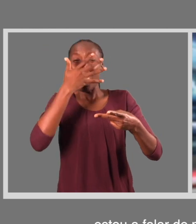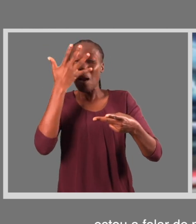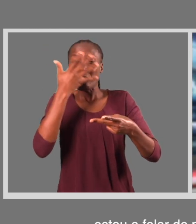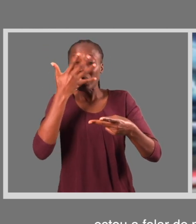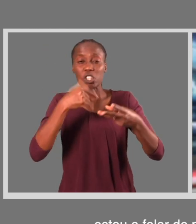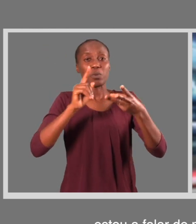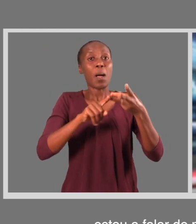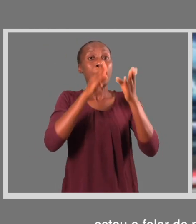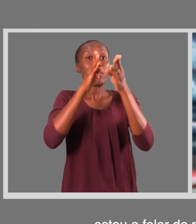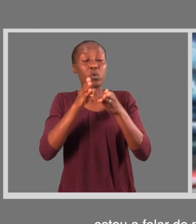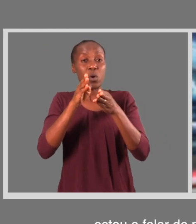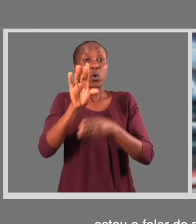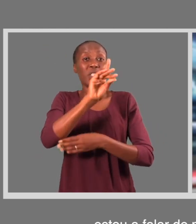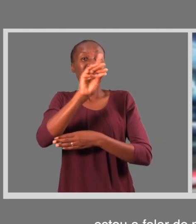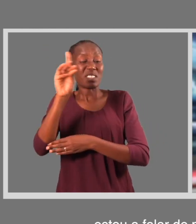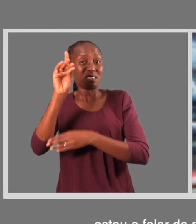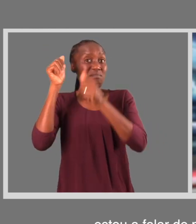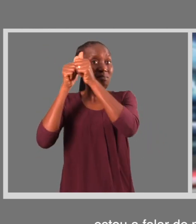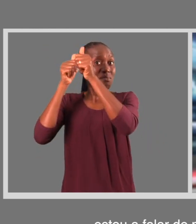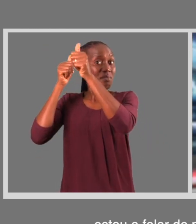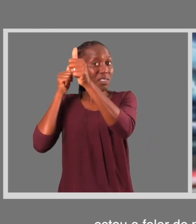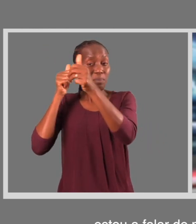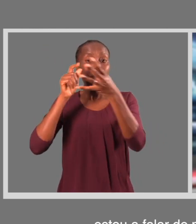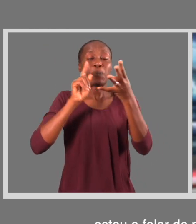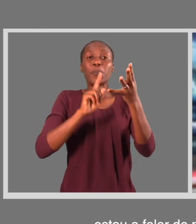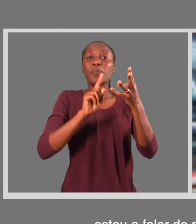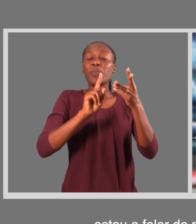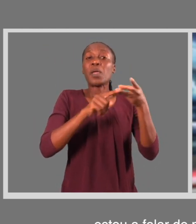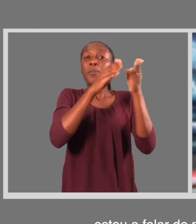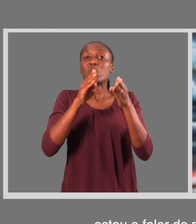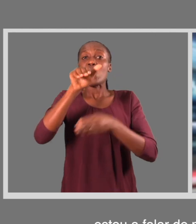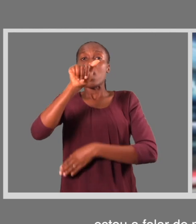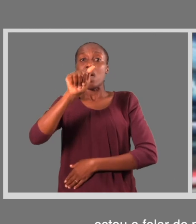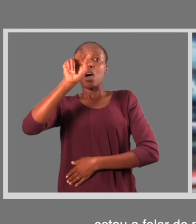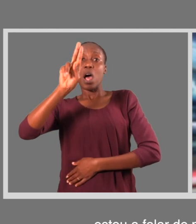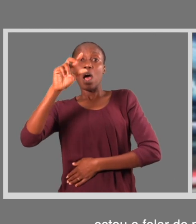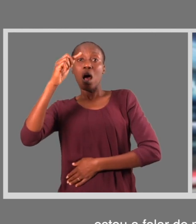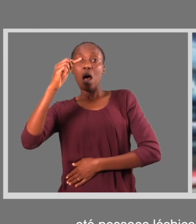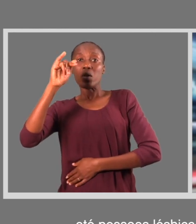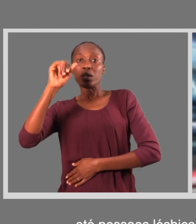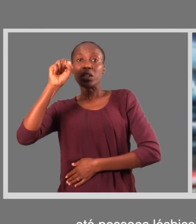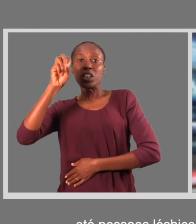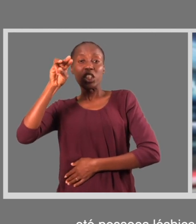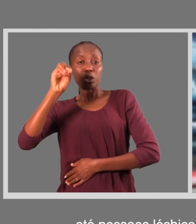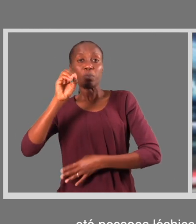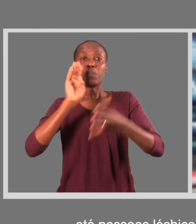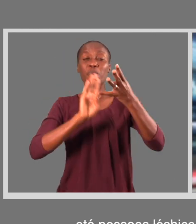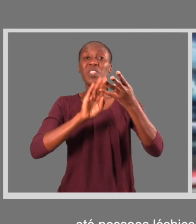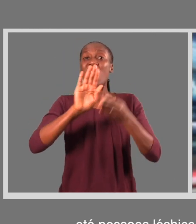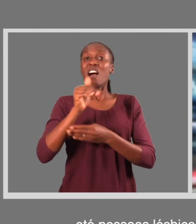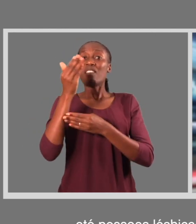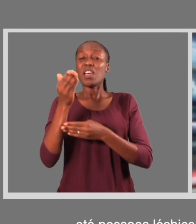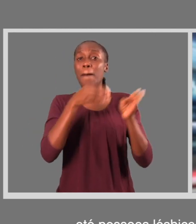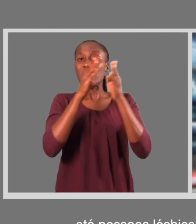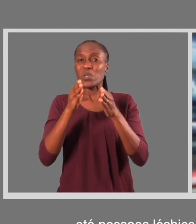deficiência psicossocial, pessoas com autismo. Então, até pessoas